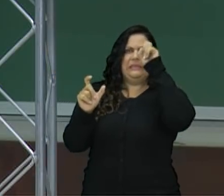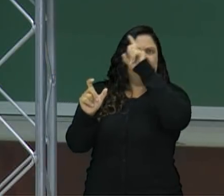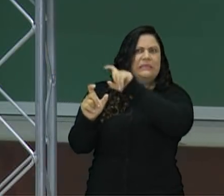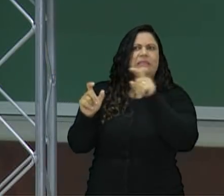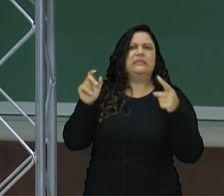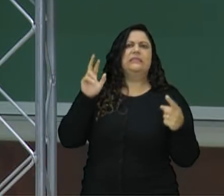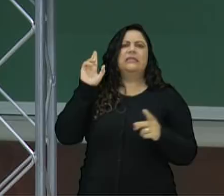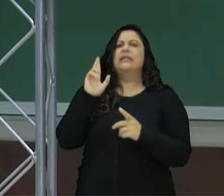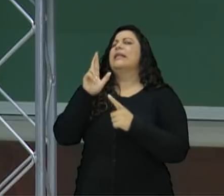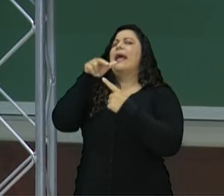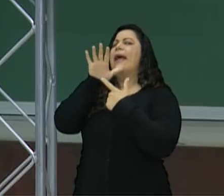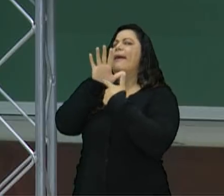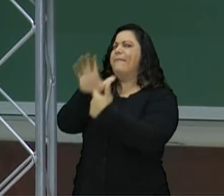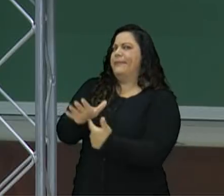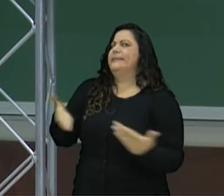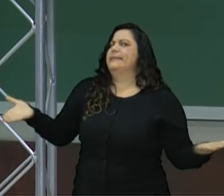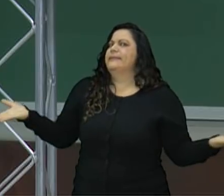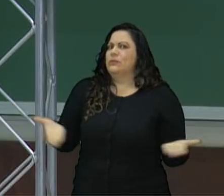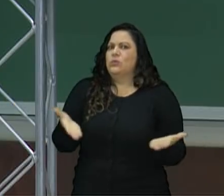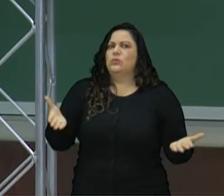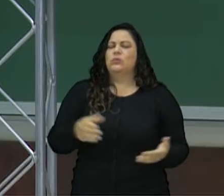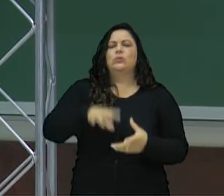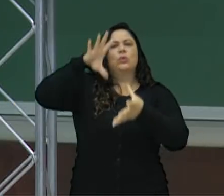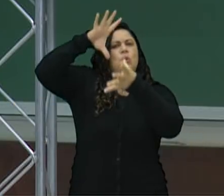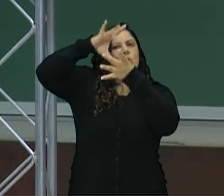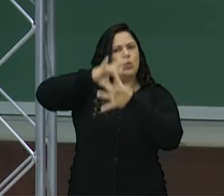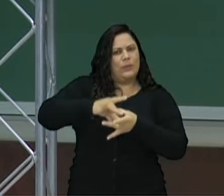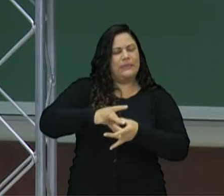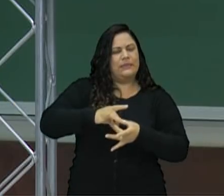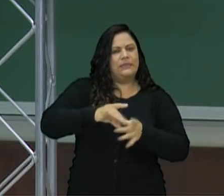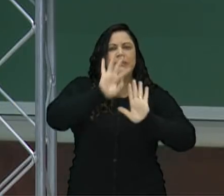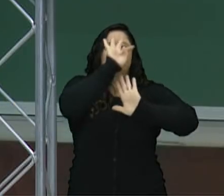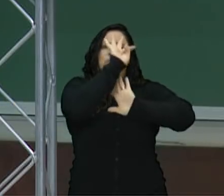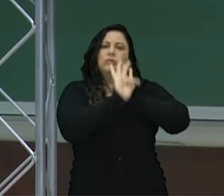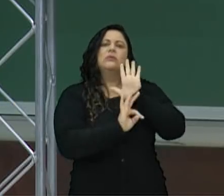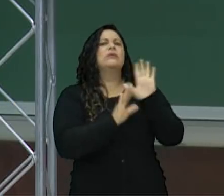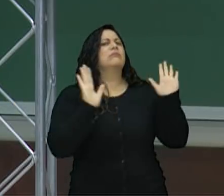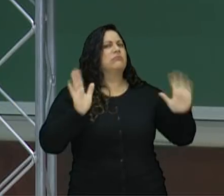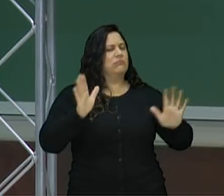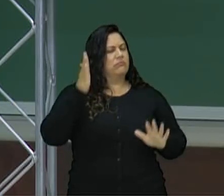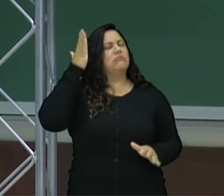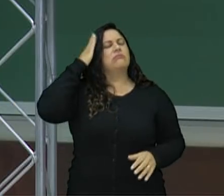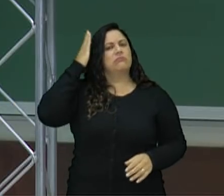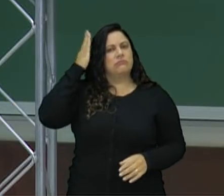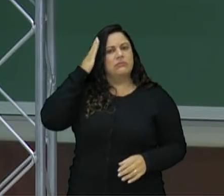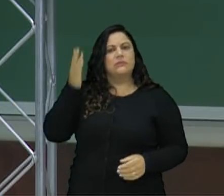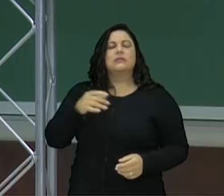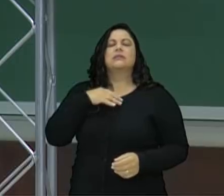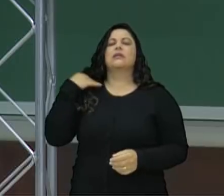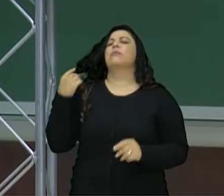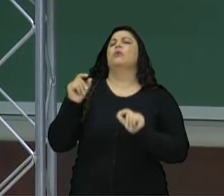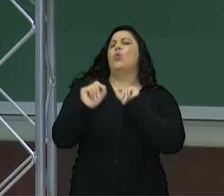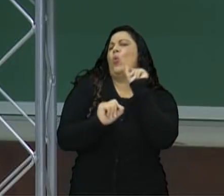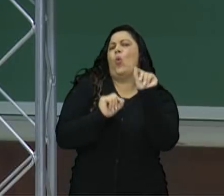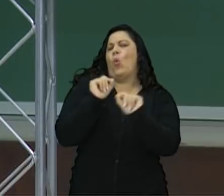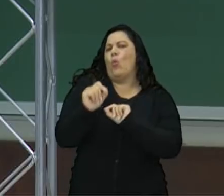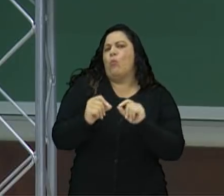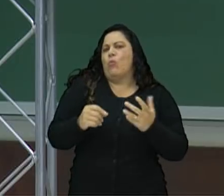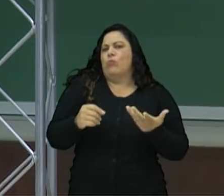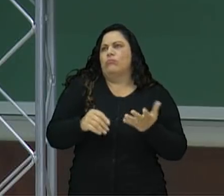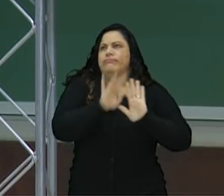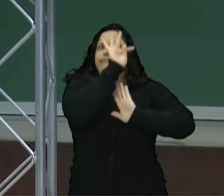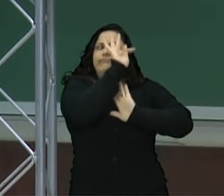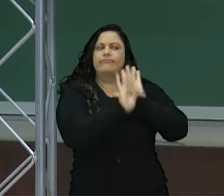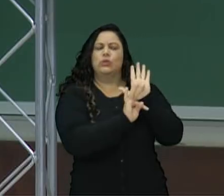vai aprender, então, coesão textual, vocês provavelmente já ouviram falar, né? É como que eu torno o meu